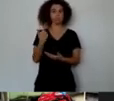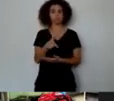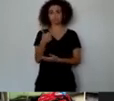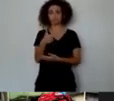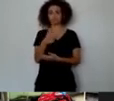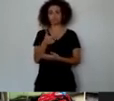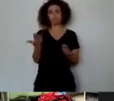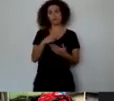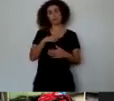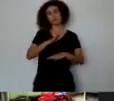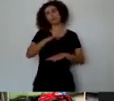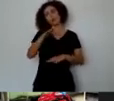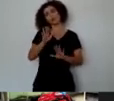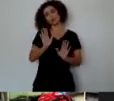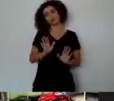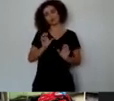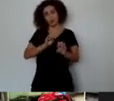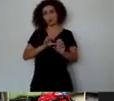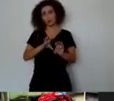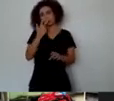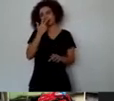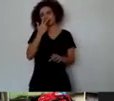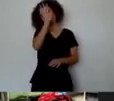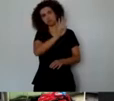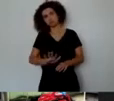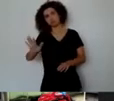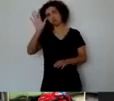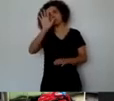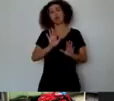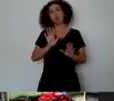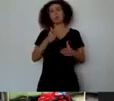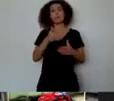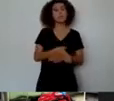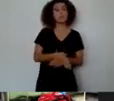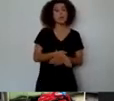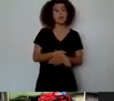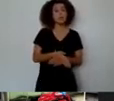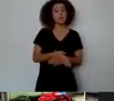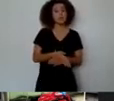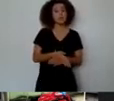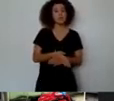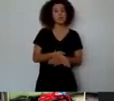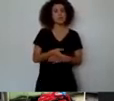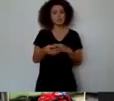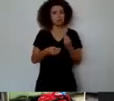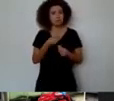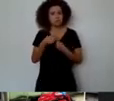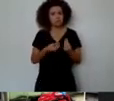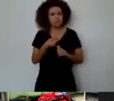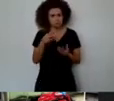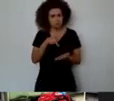se tem a universalização da educação. Mas e o acesso? Esse acesso foi, de fato,